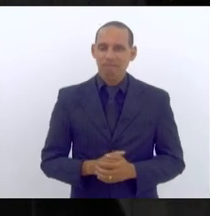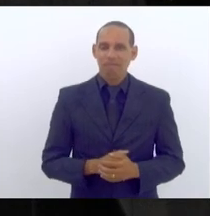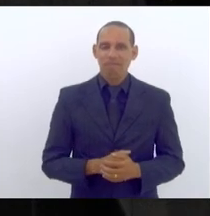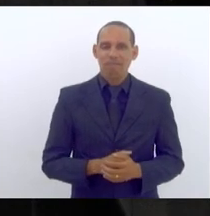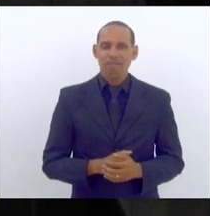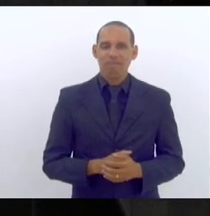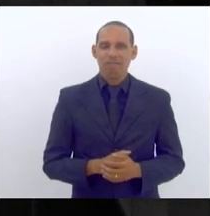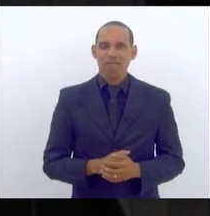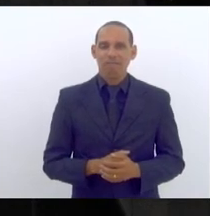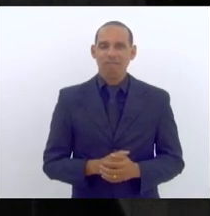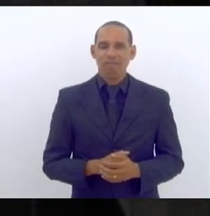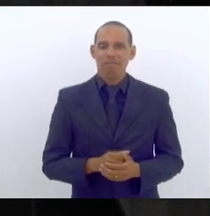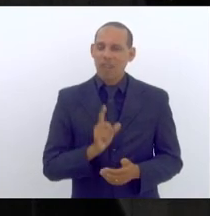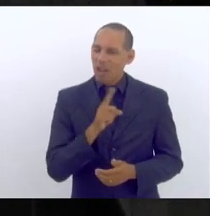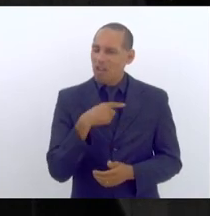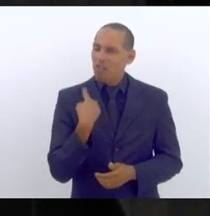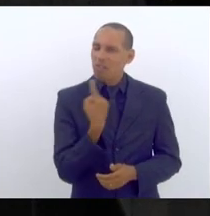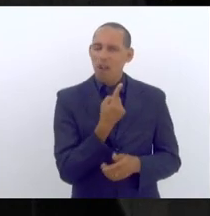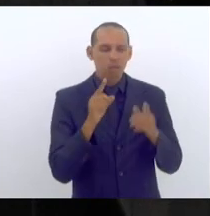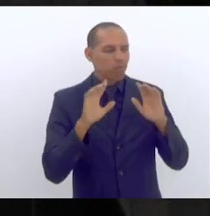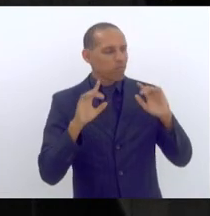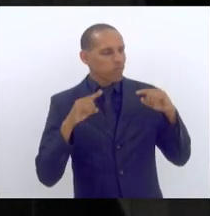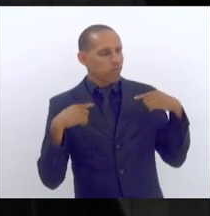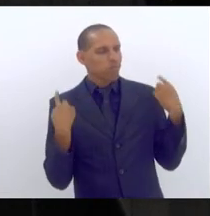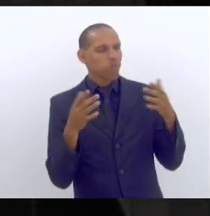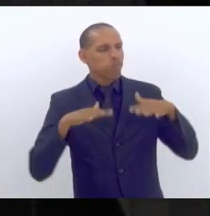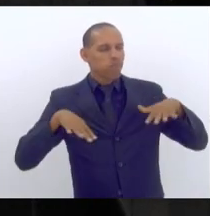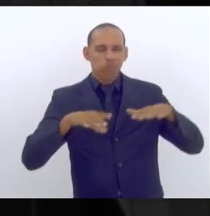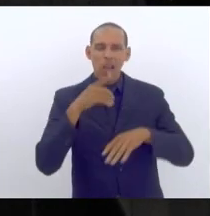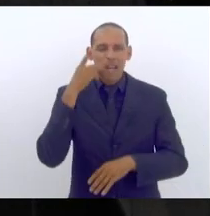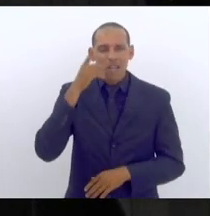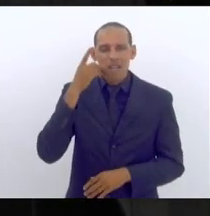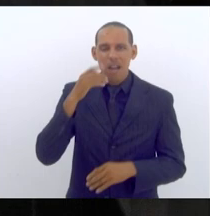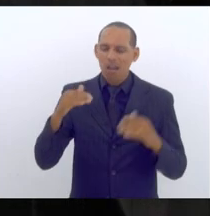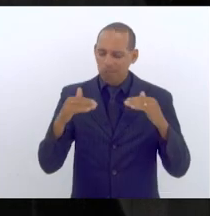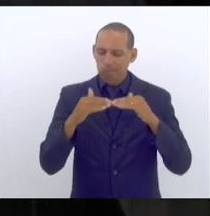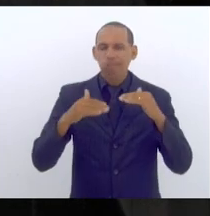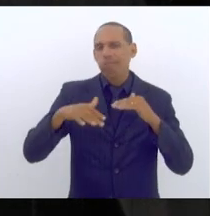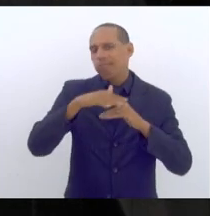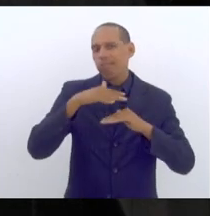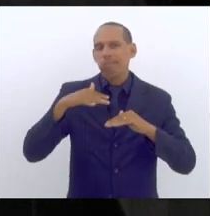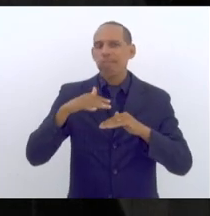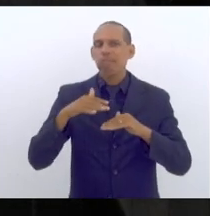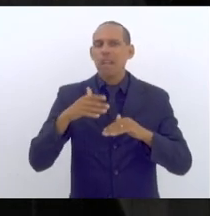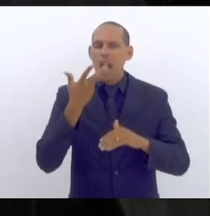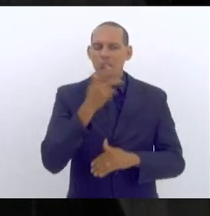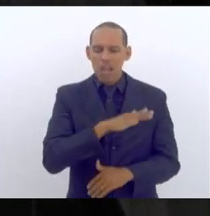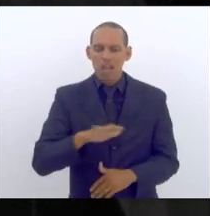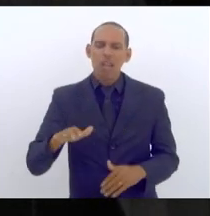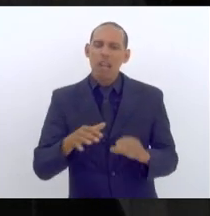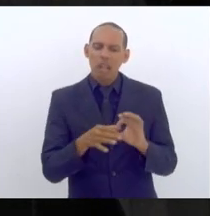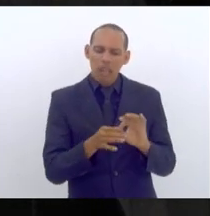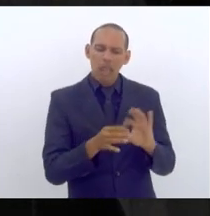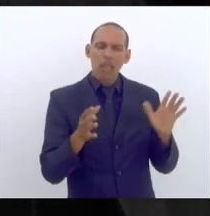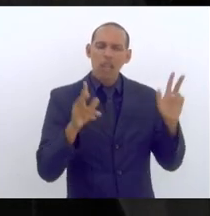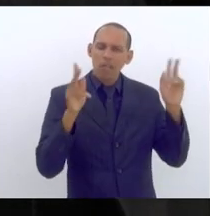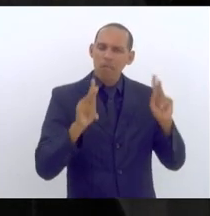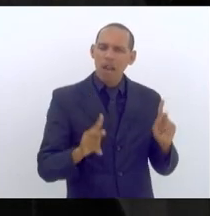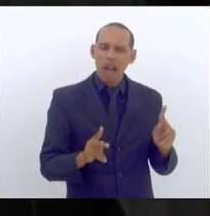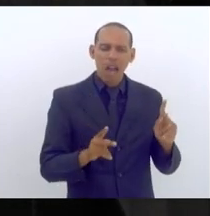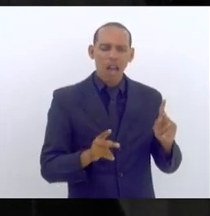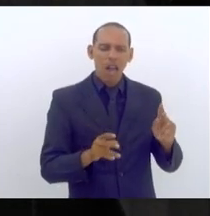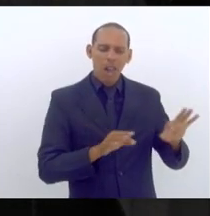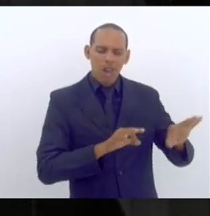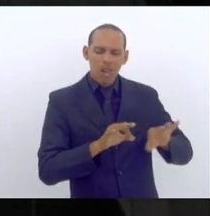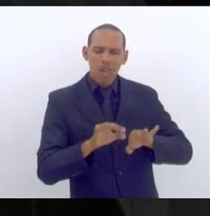todos nós deputados somos unânimes desde nossas crianças longe das manipulações